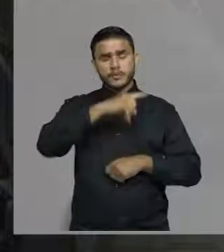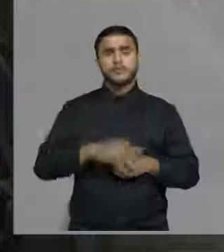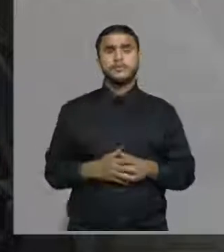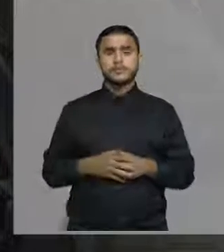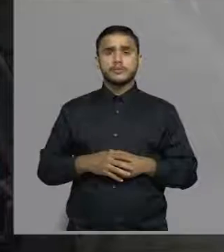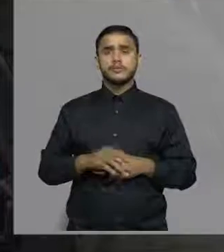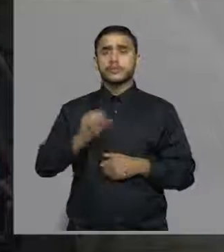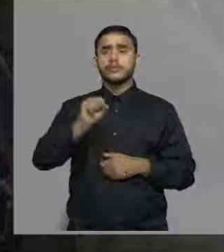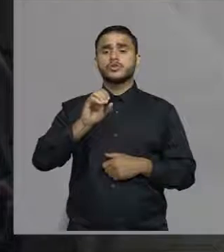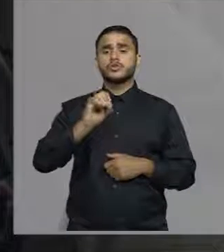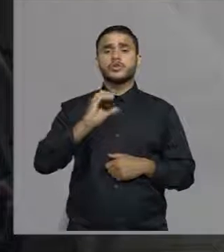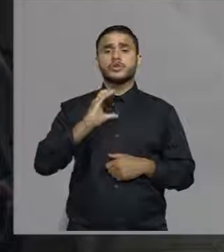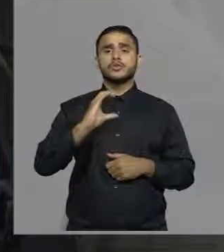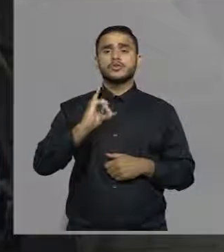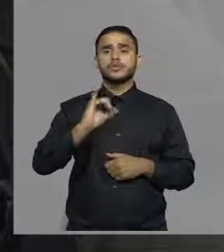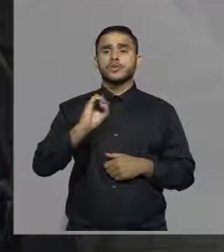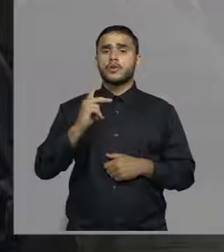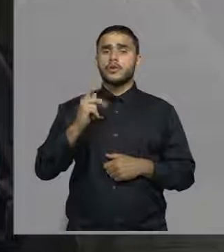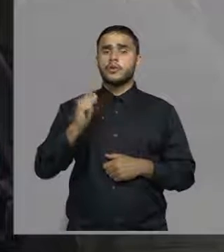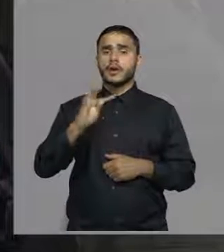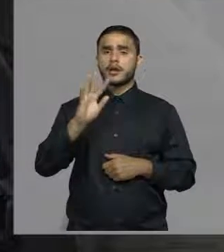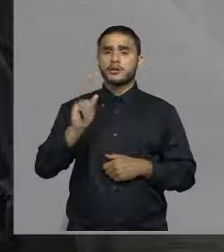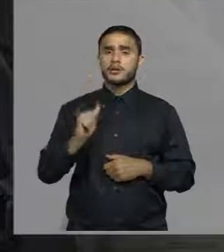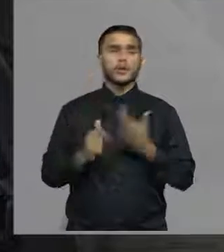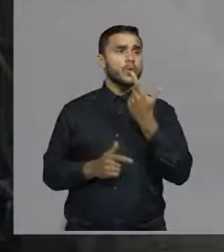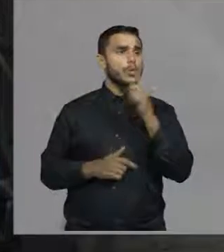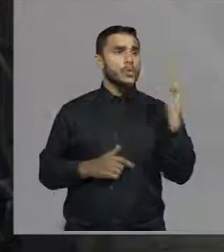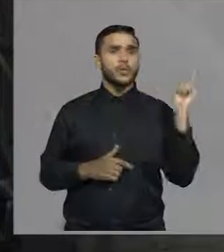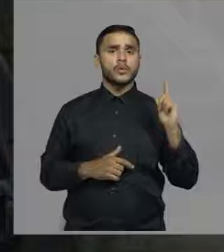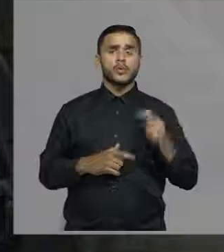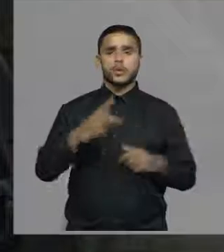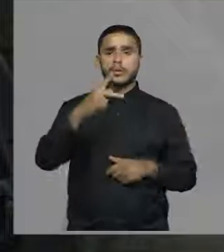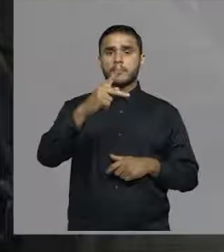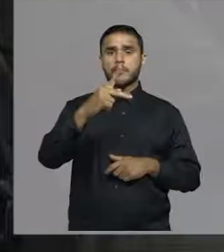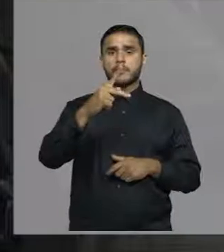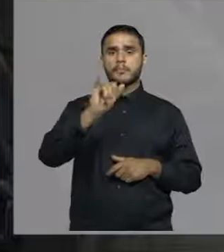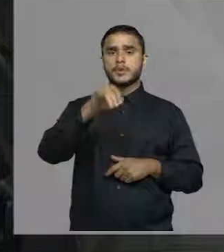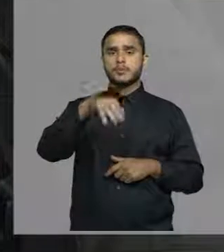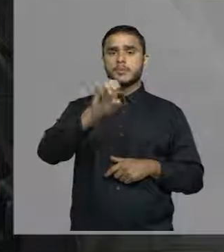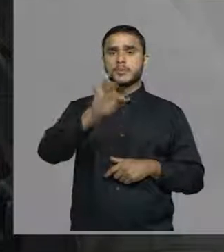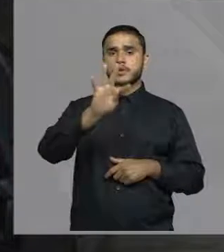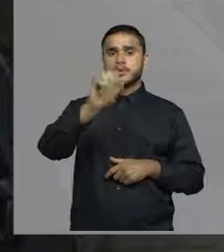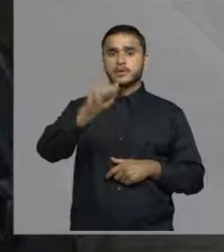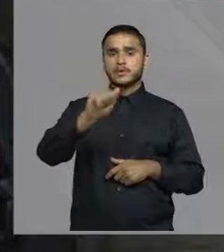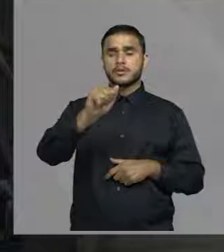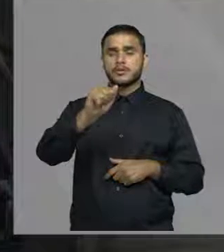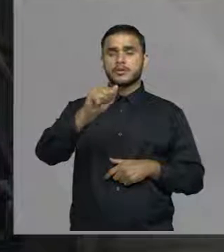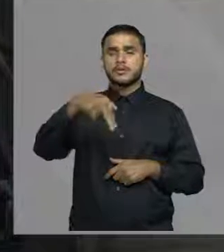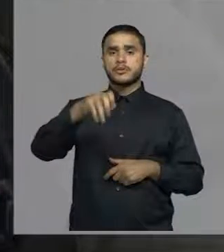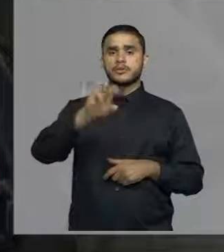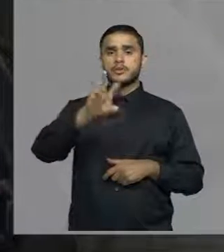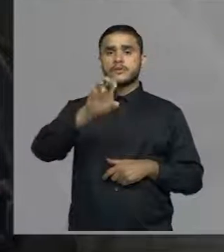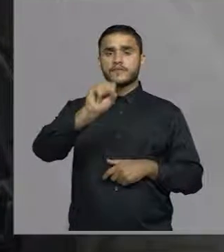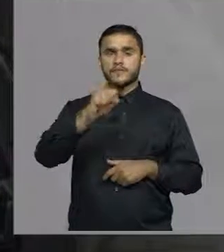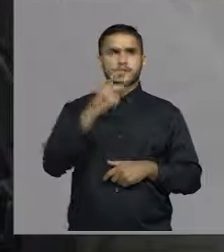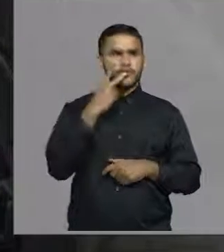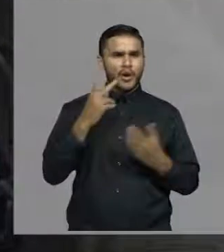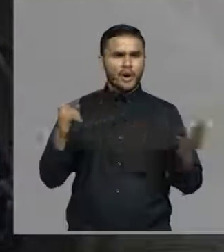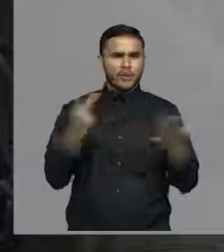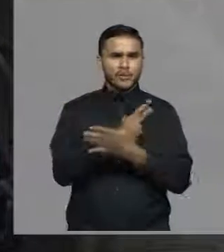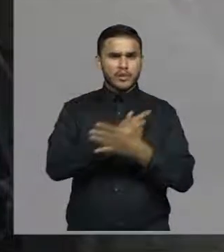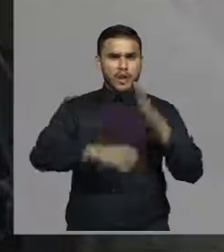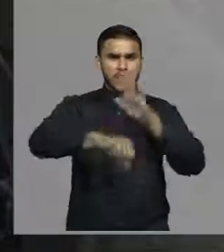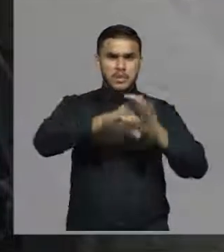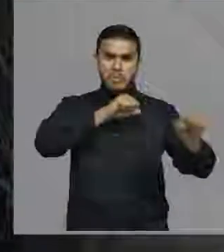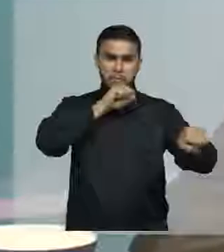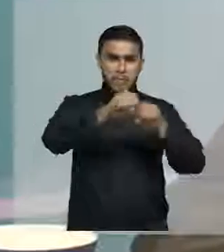que é a sociopatia. Não é como o Pimenta Neto. Pimenta Neto é um criminoso comum, fez um crime horrível. Pode pegar 30 anos de cadeia, mas era